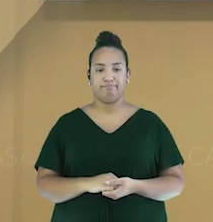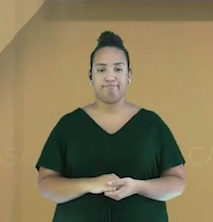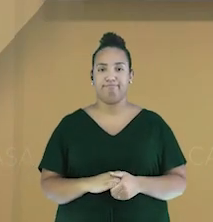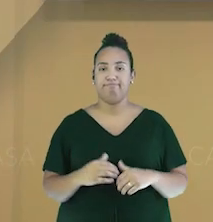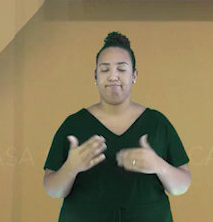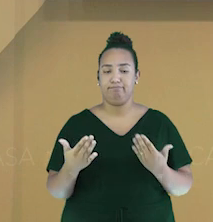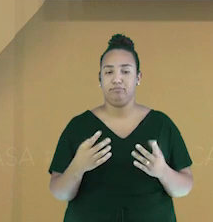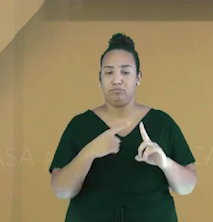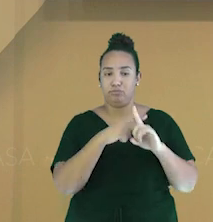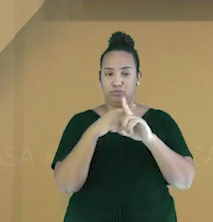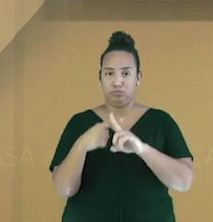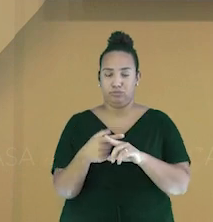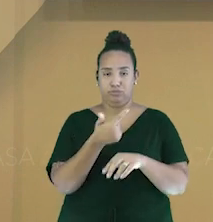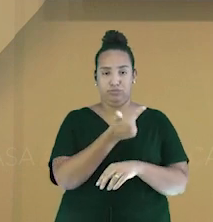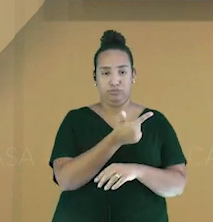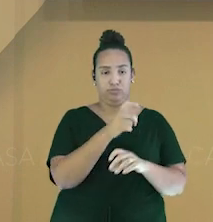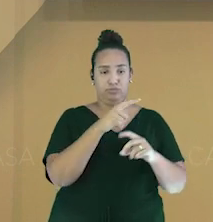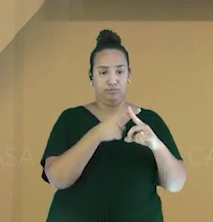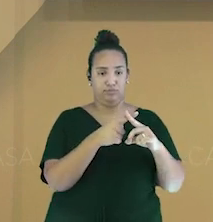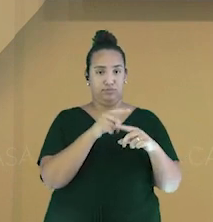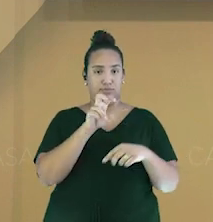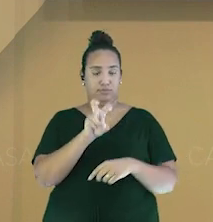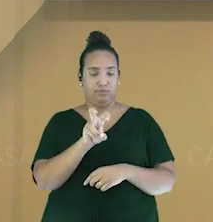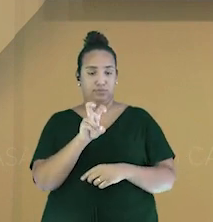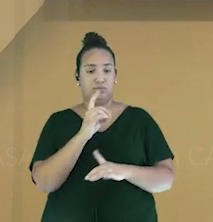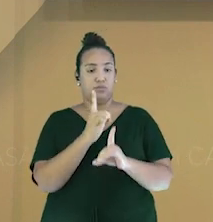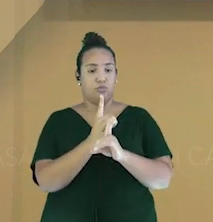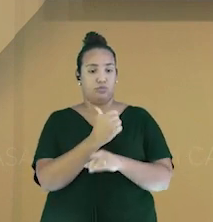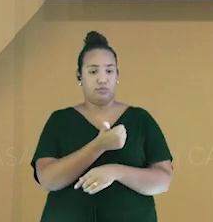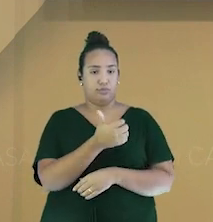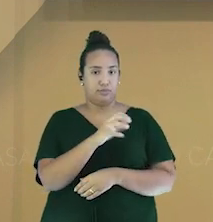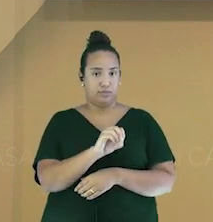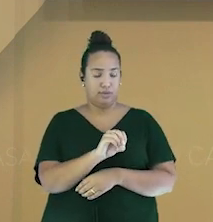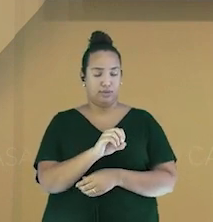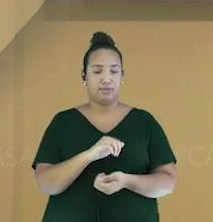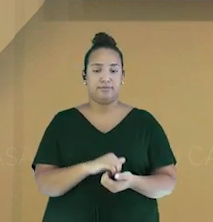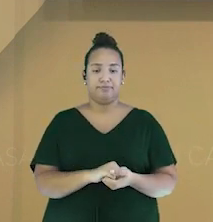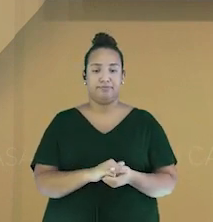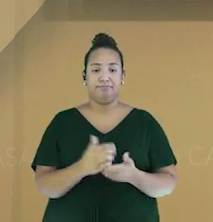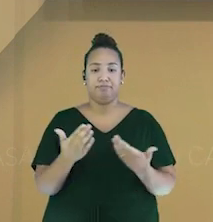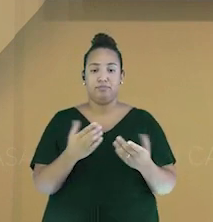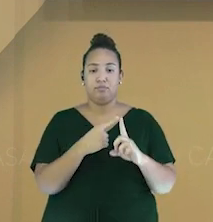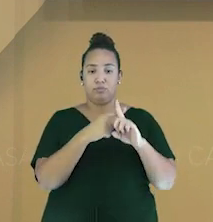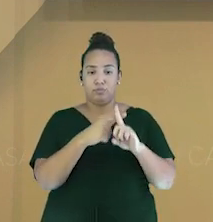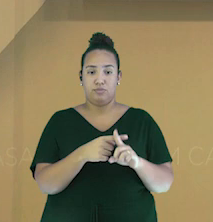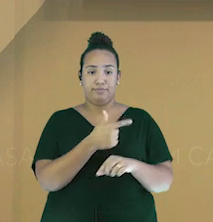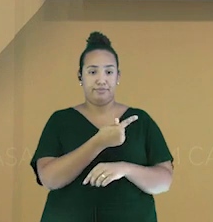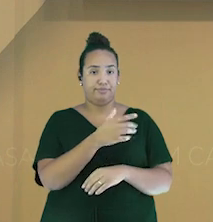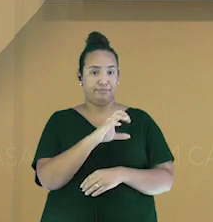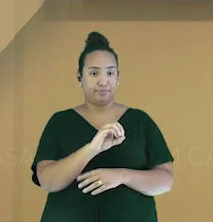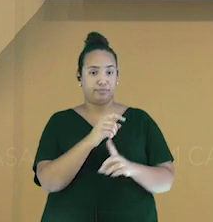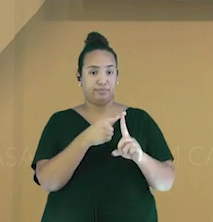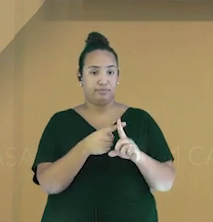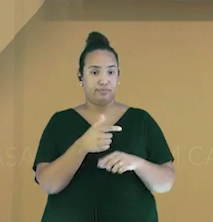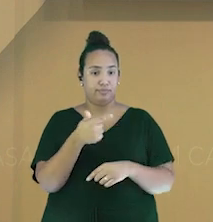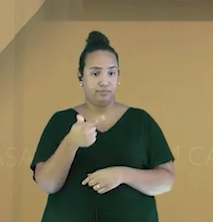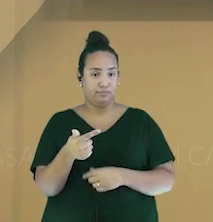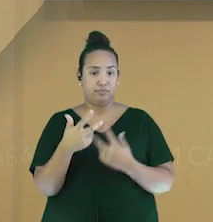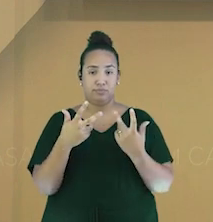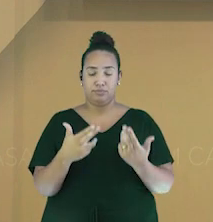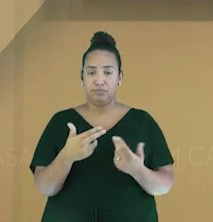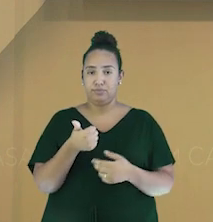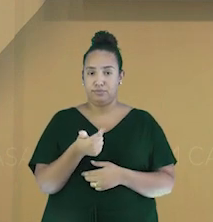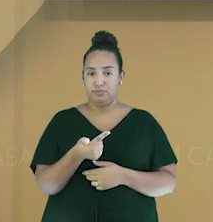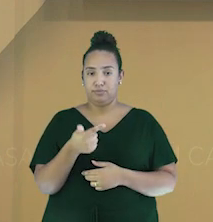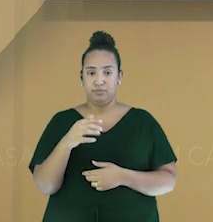Multiplicando primeiro 2 vezes 5, encontramos 10. Agora, multiplicando 10 vezes 7, encontramos